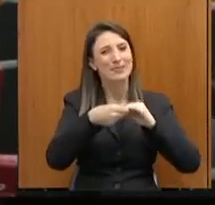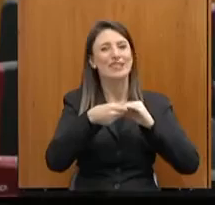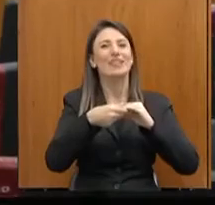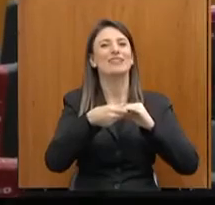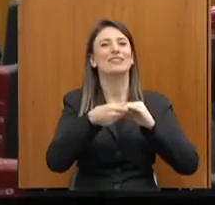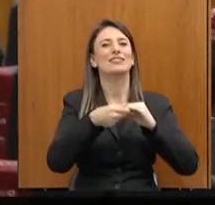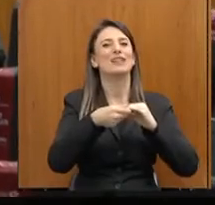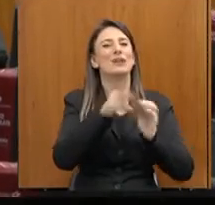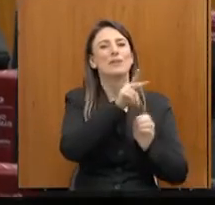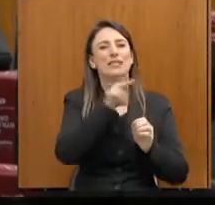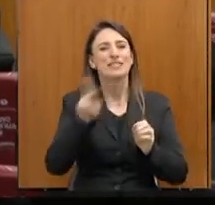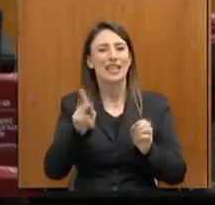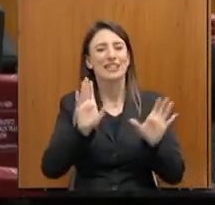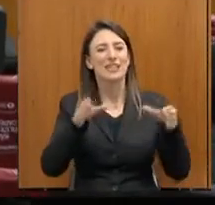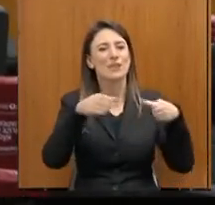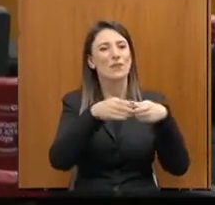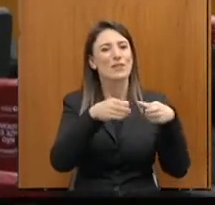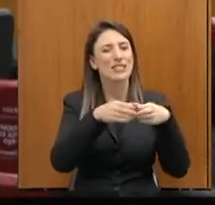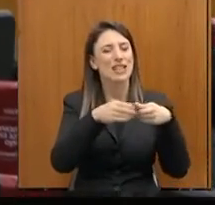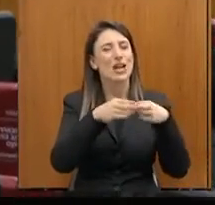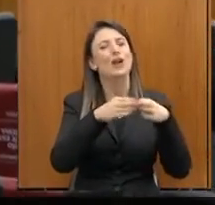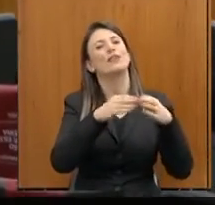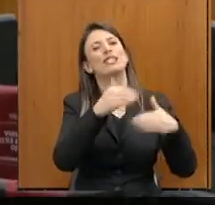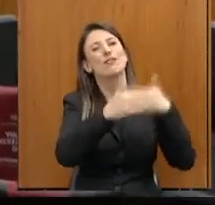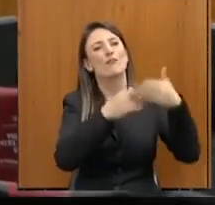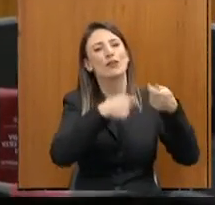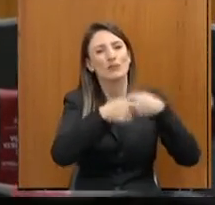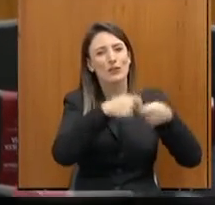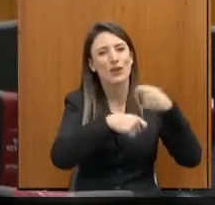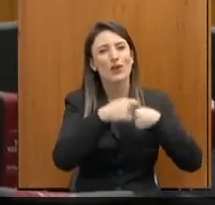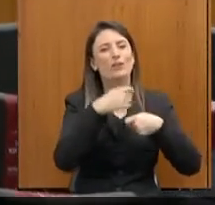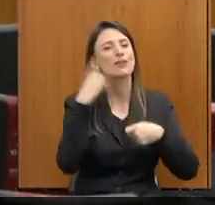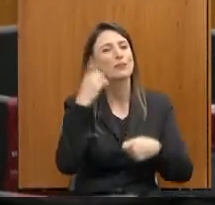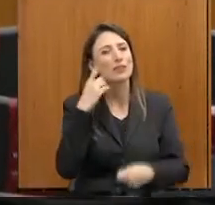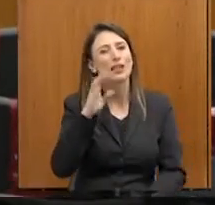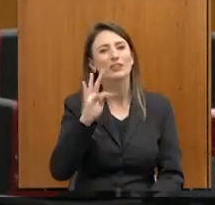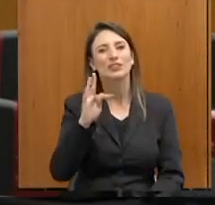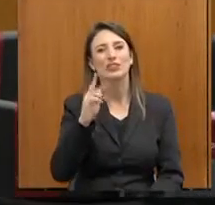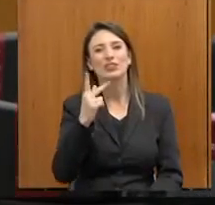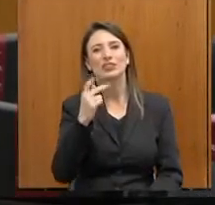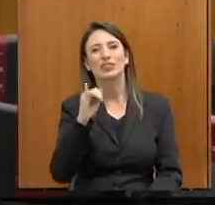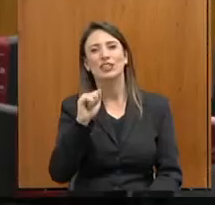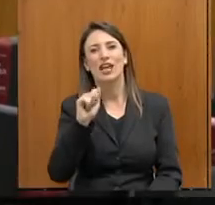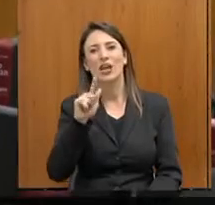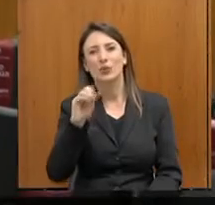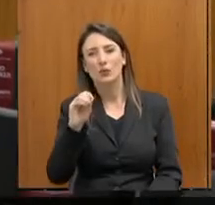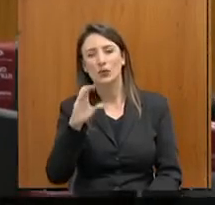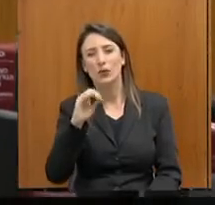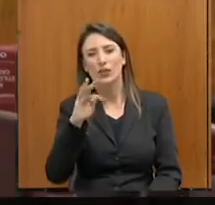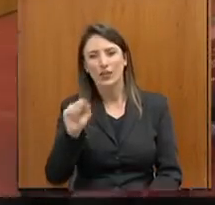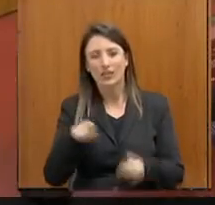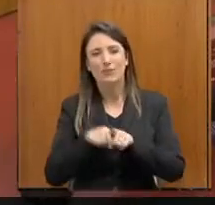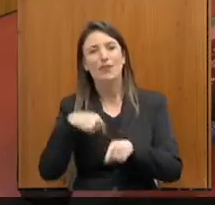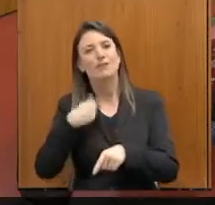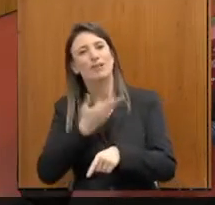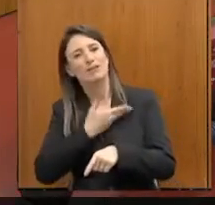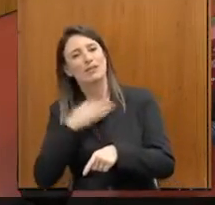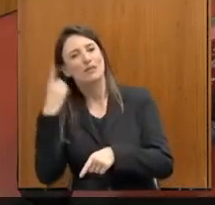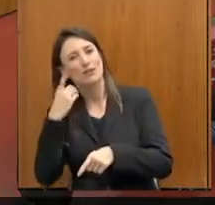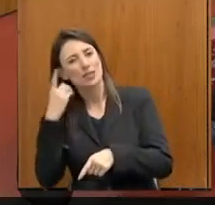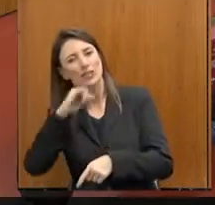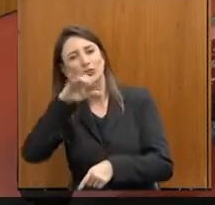Comissão de desenvolvimento econômico Deputado Tabu cota o deputado e amigo João Magalhães